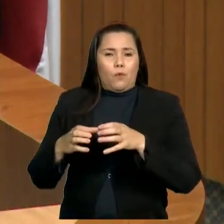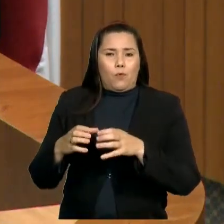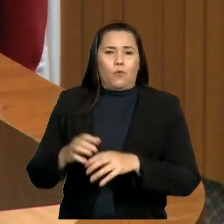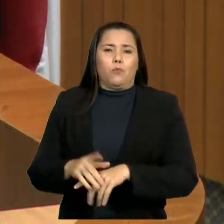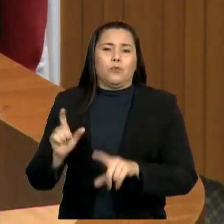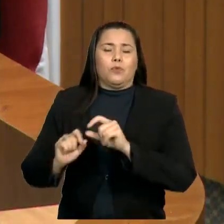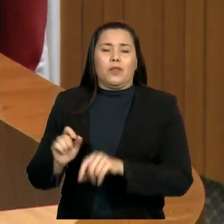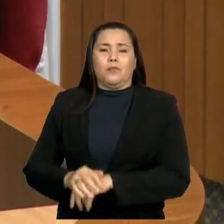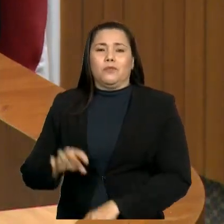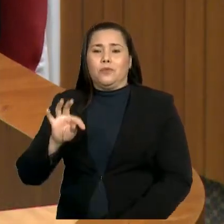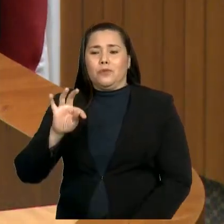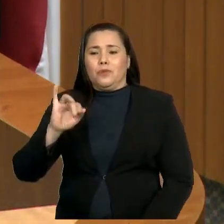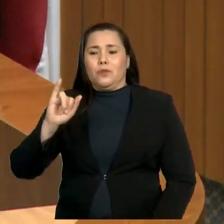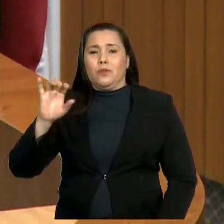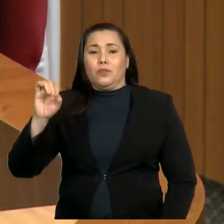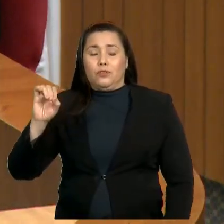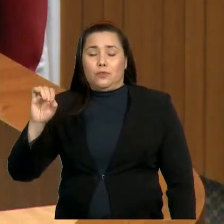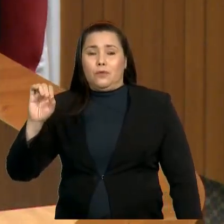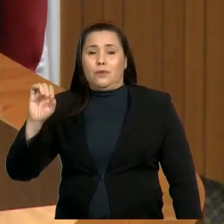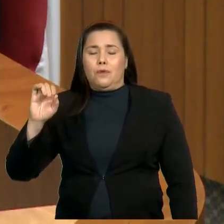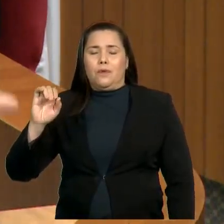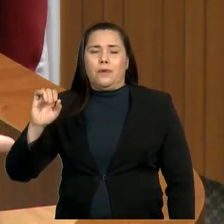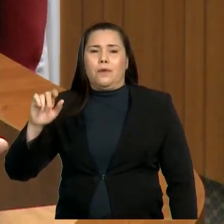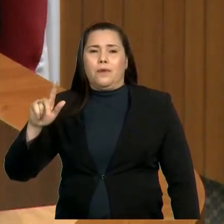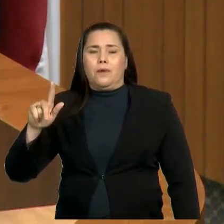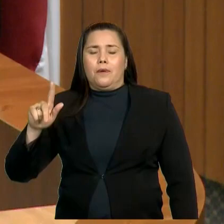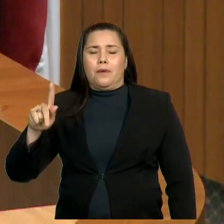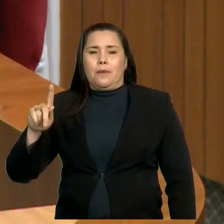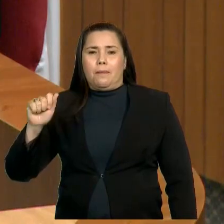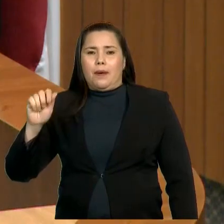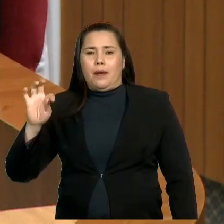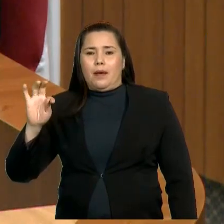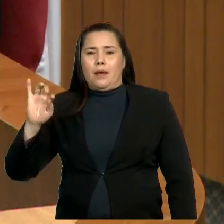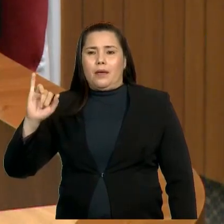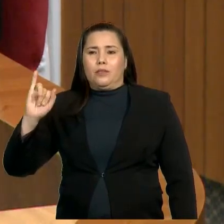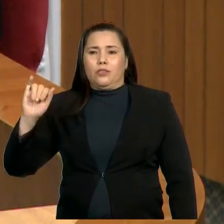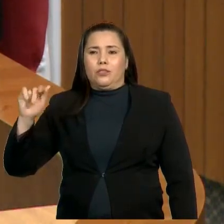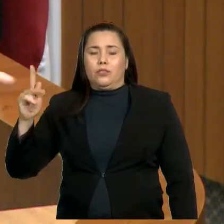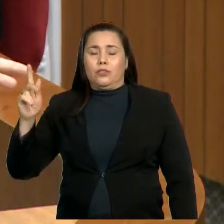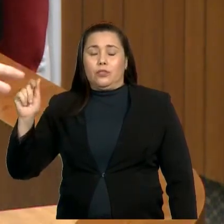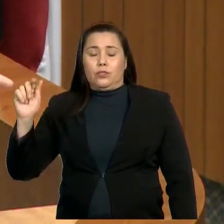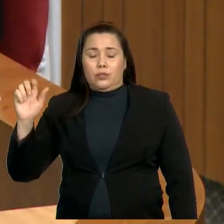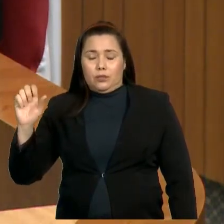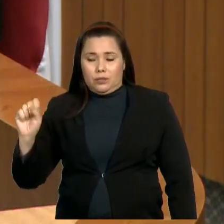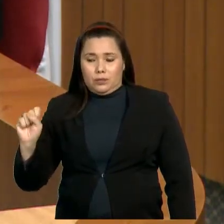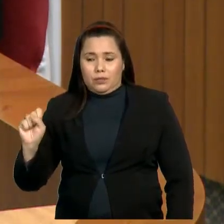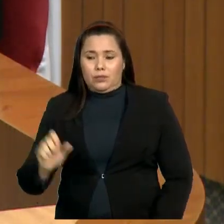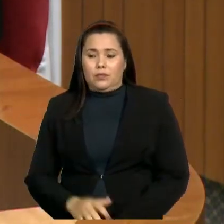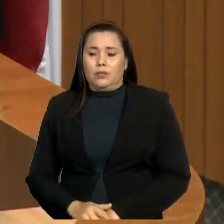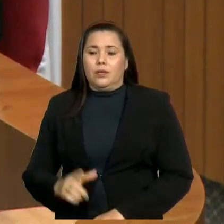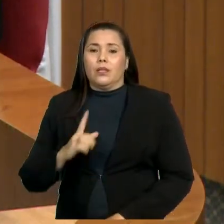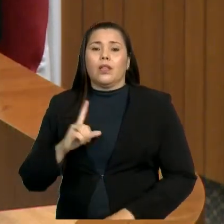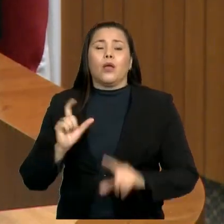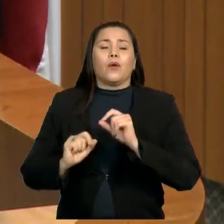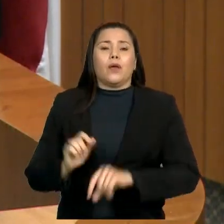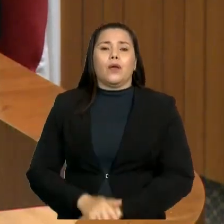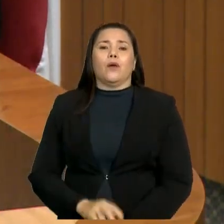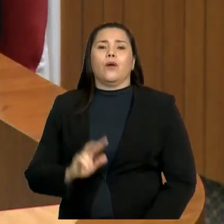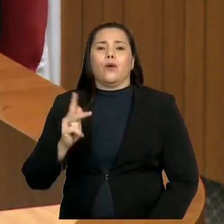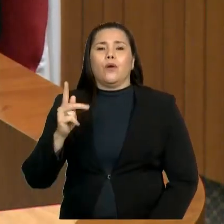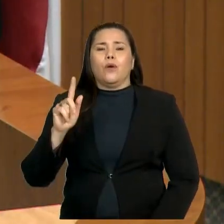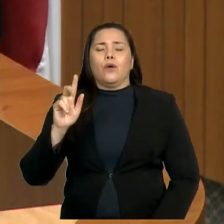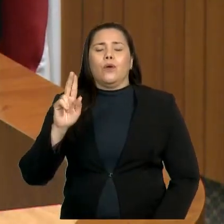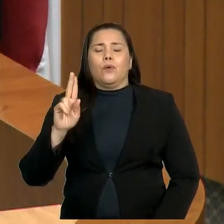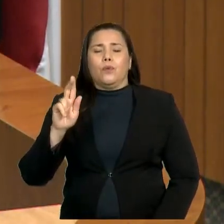faccionado do chefe do Comando Vermelho tem o Huguinho que aqui o Elias va que recebeu em 19 de